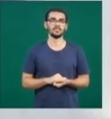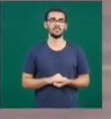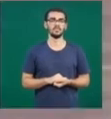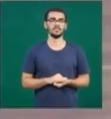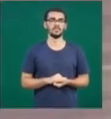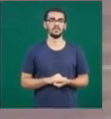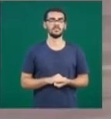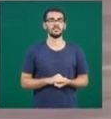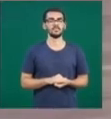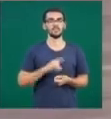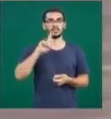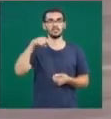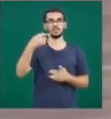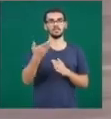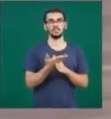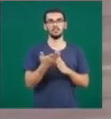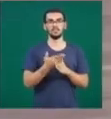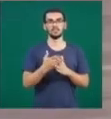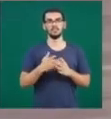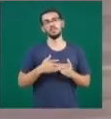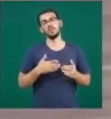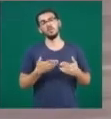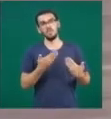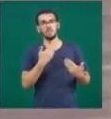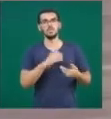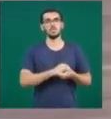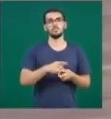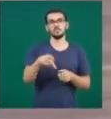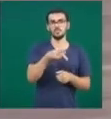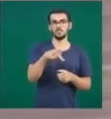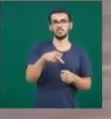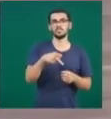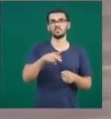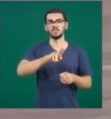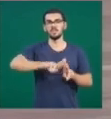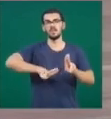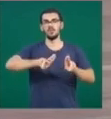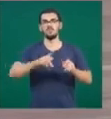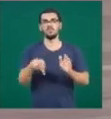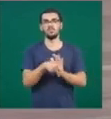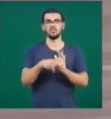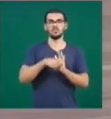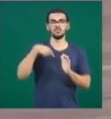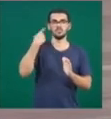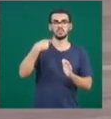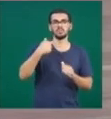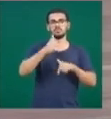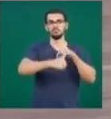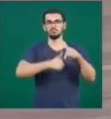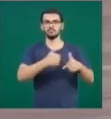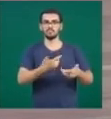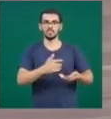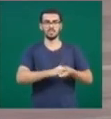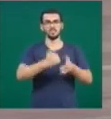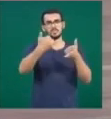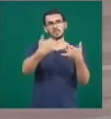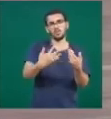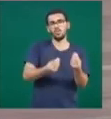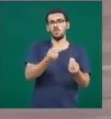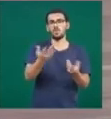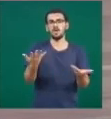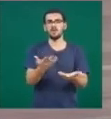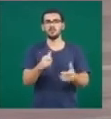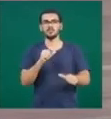www.proai.ufu.br/dieso. E depois do intervalo, vamos conversar com um professor da UFU especializado em direito trabalhista, que vai tirar dúvidas sobre a